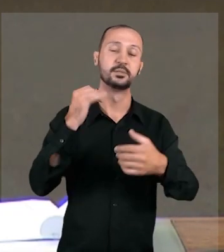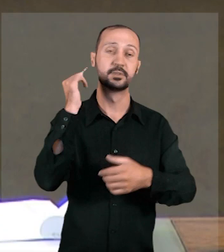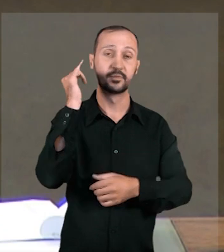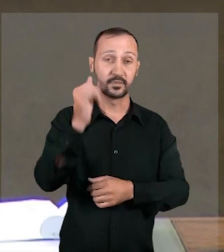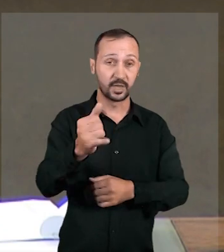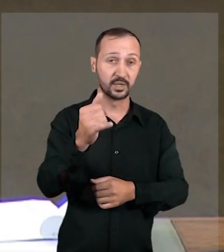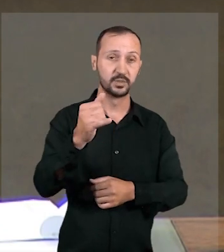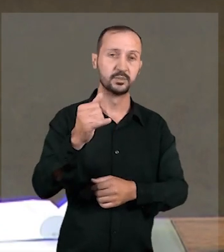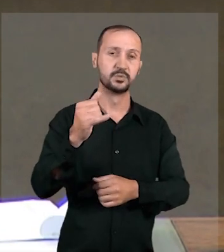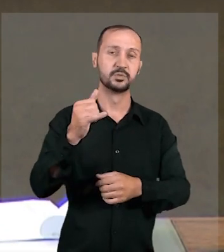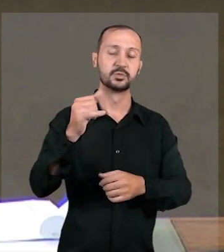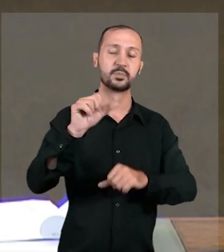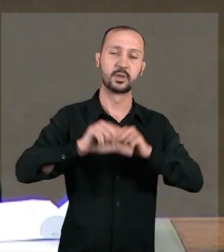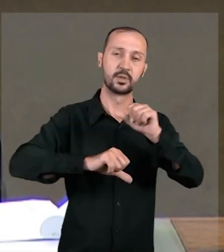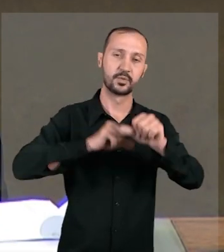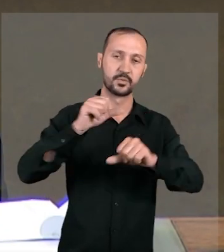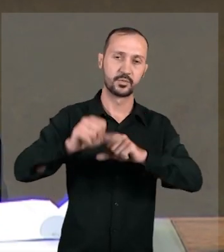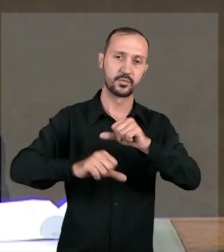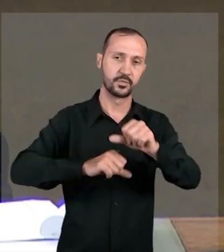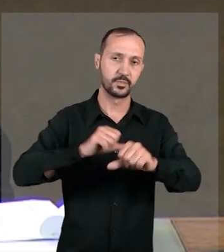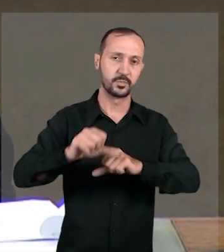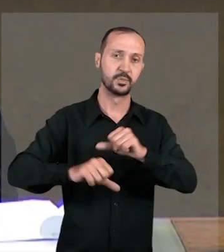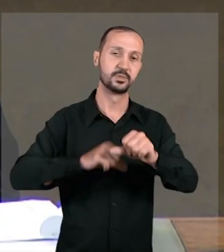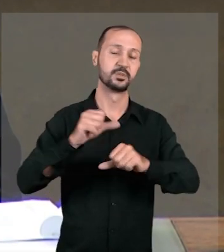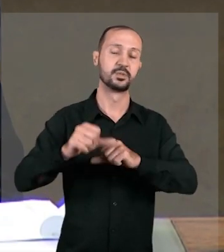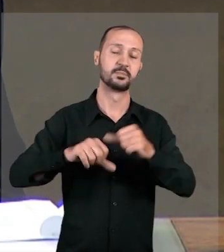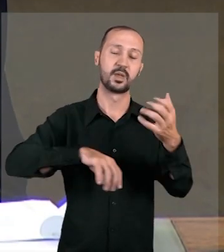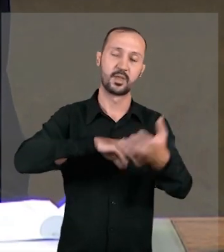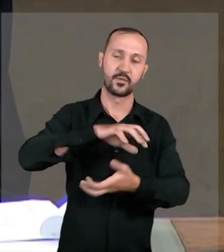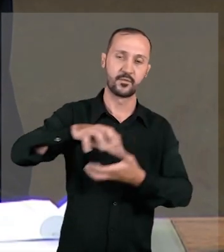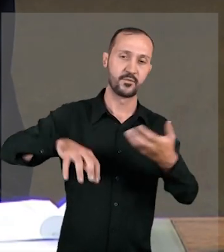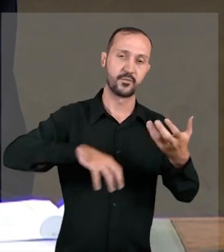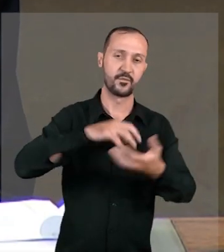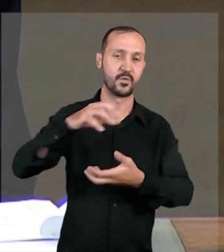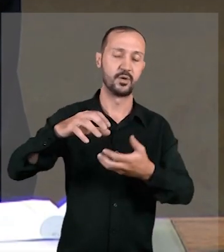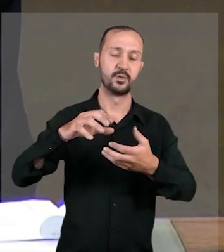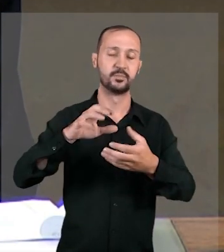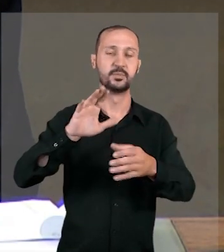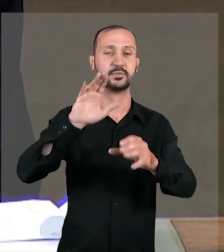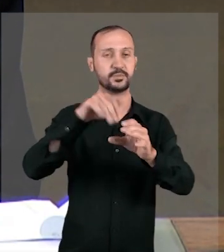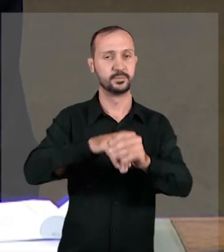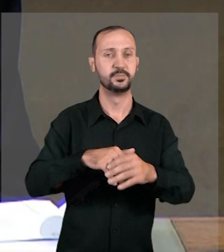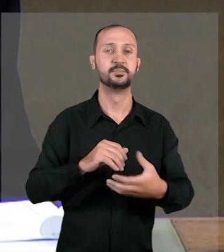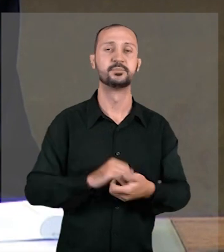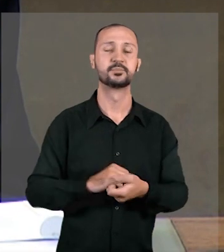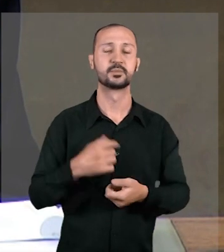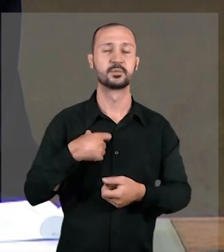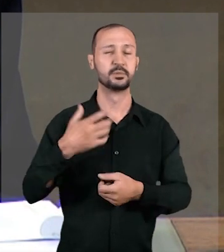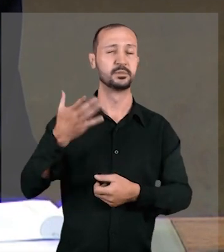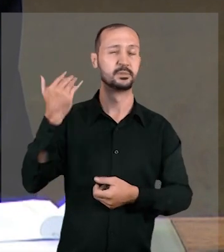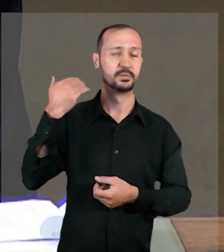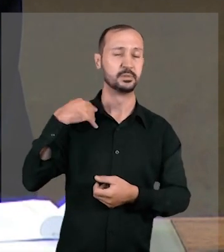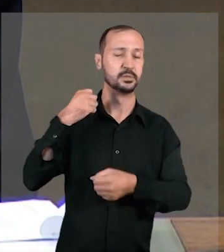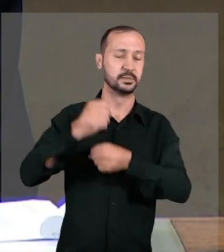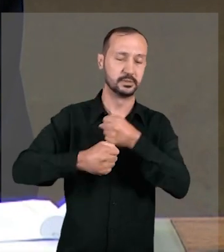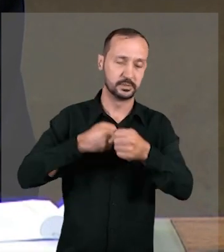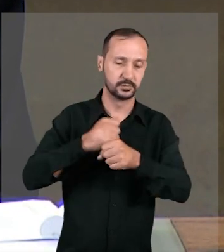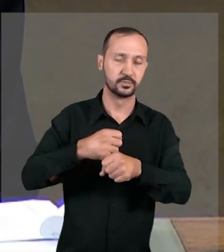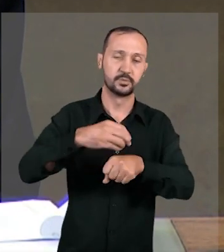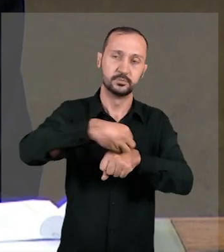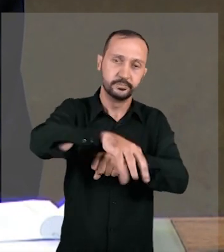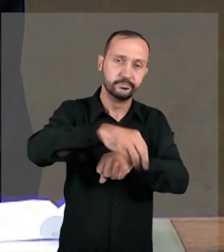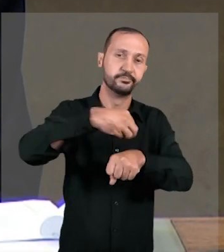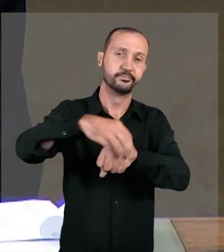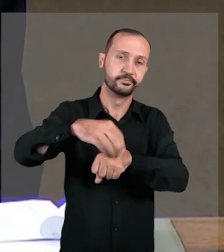reforma política. Eu escrevi um trabalho em 2006, defendendo essas ideias que estou compartilhando aqui agora.